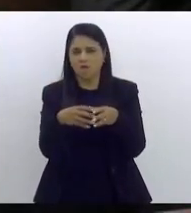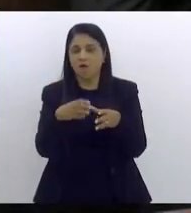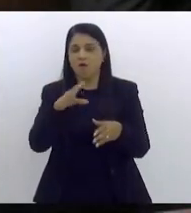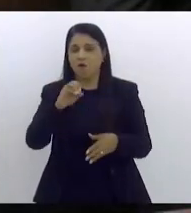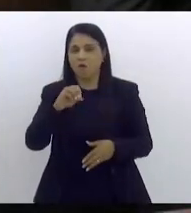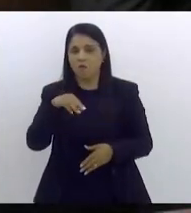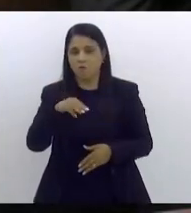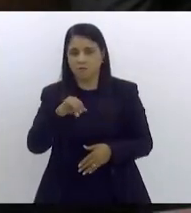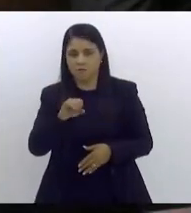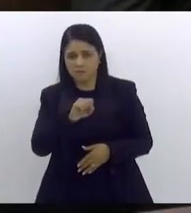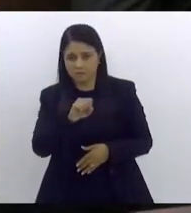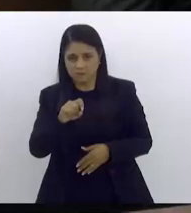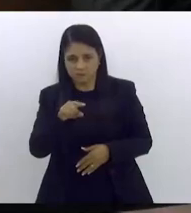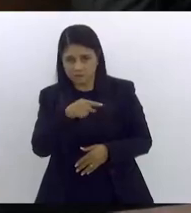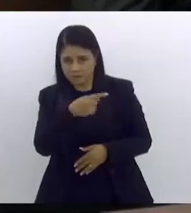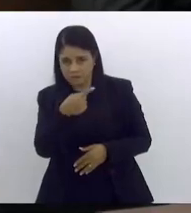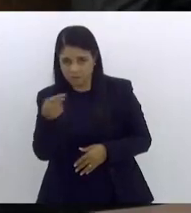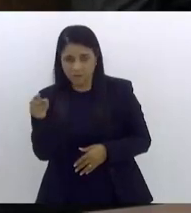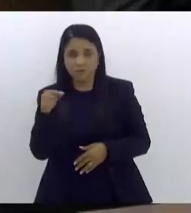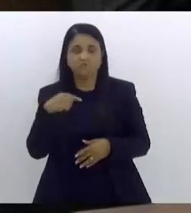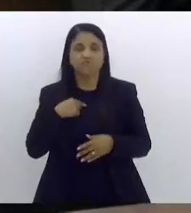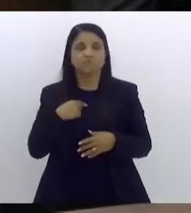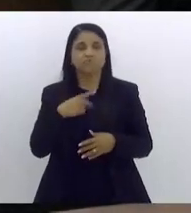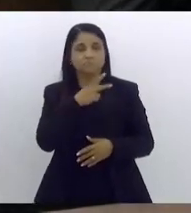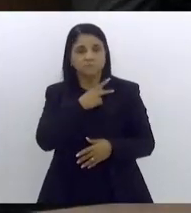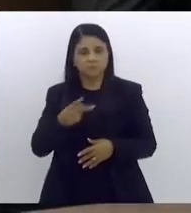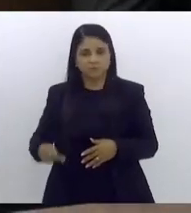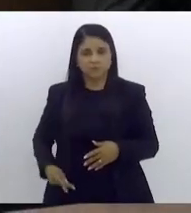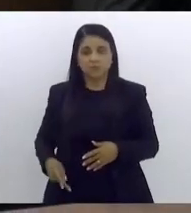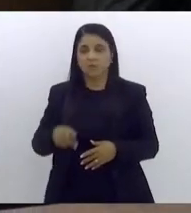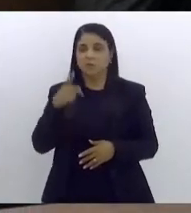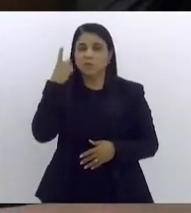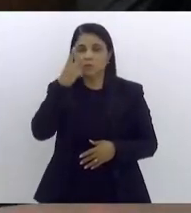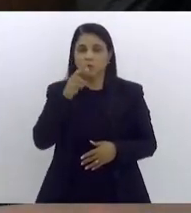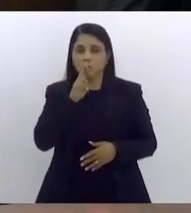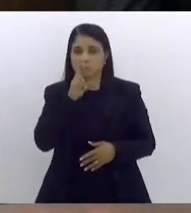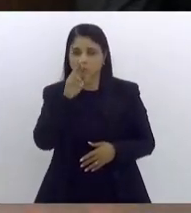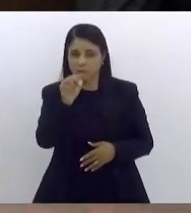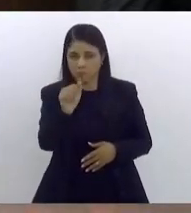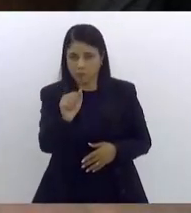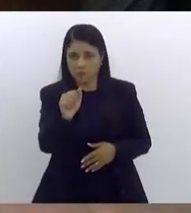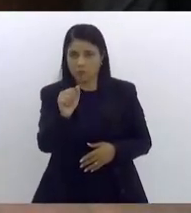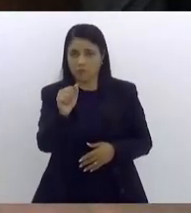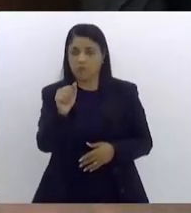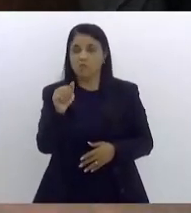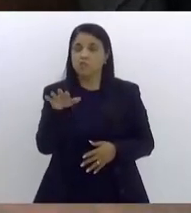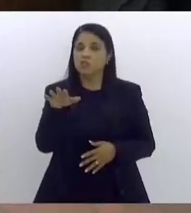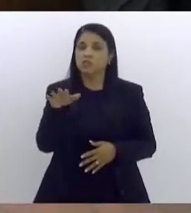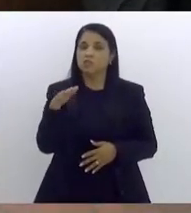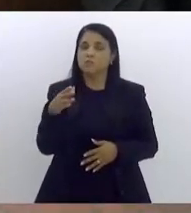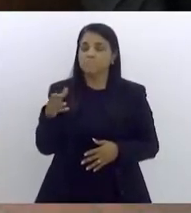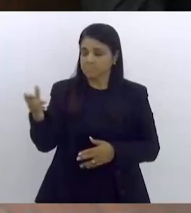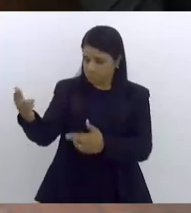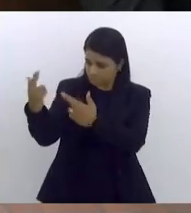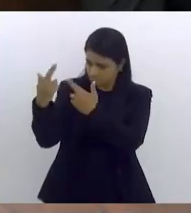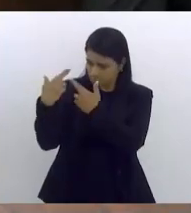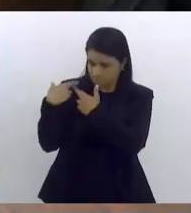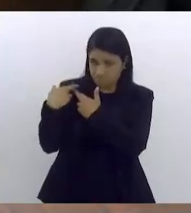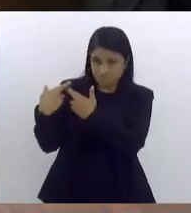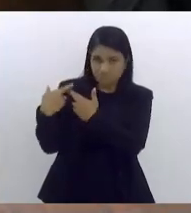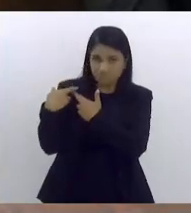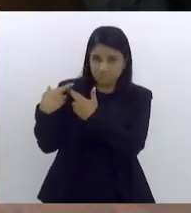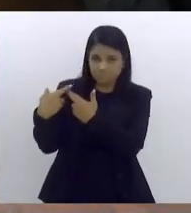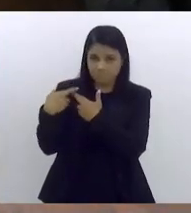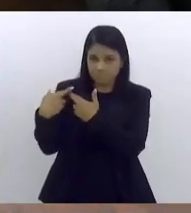presidida pelo deputado Rodrigo Amorim, que chamou para si a responsabilidade